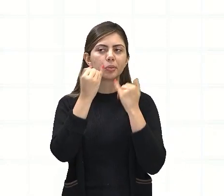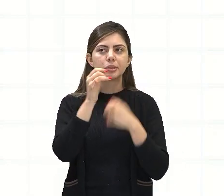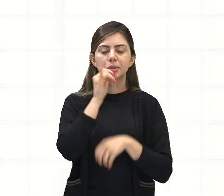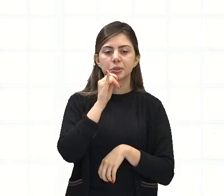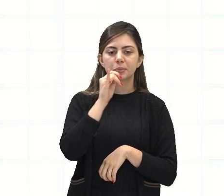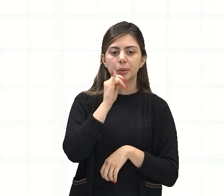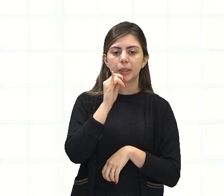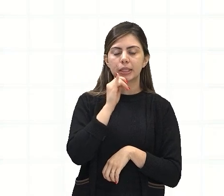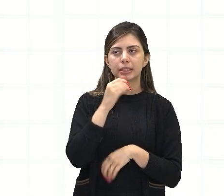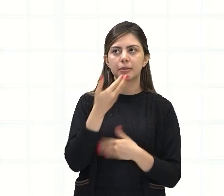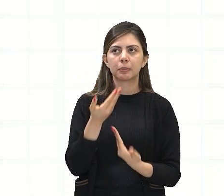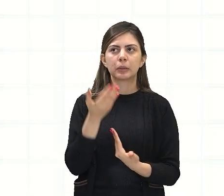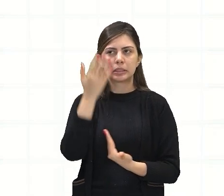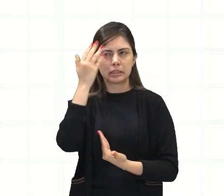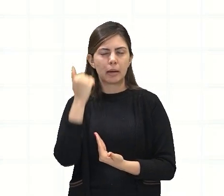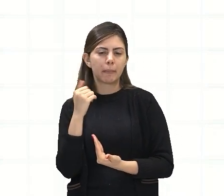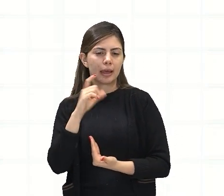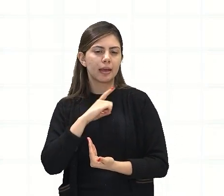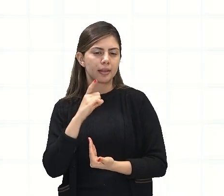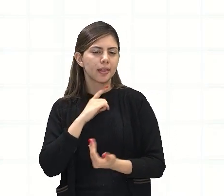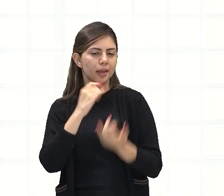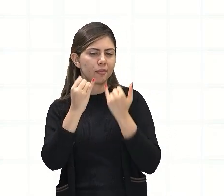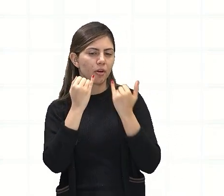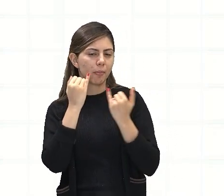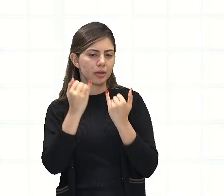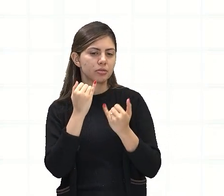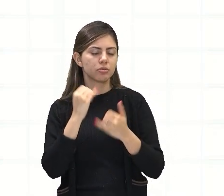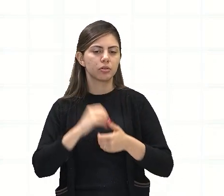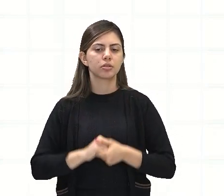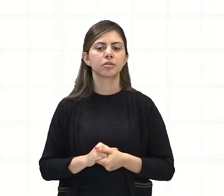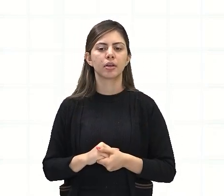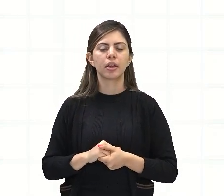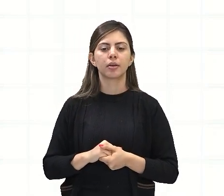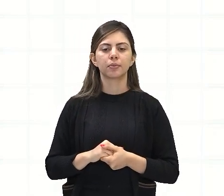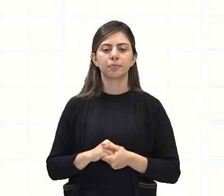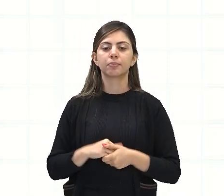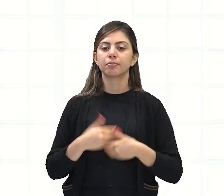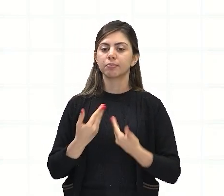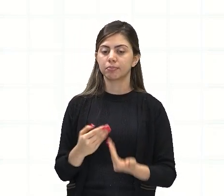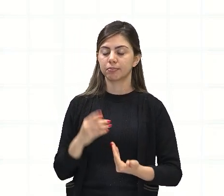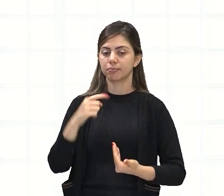você entende que ali tem essas informações básicas? Ali você vai, e eu